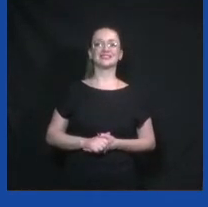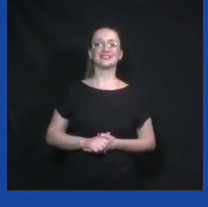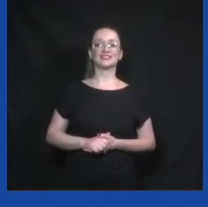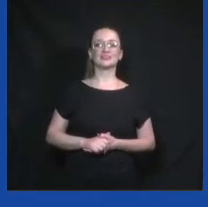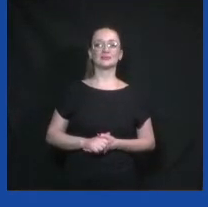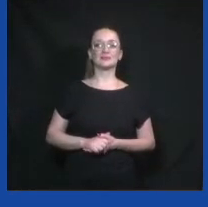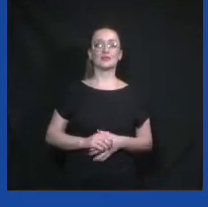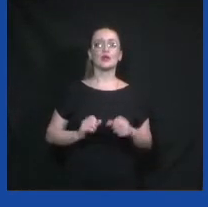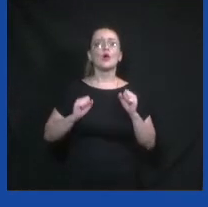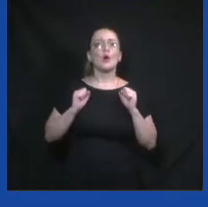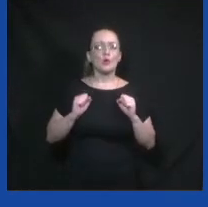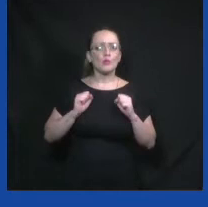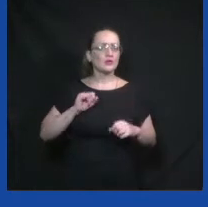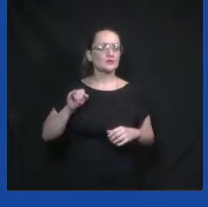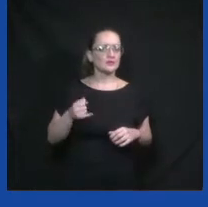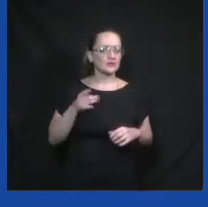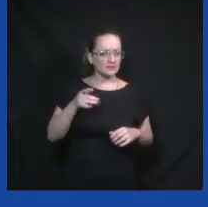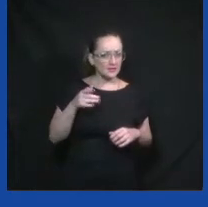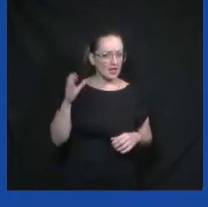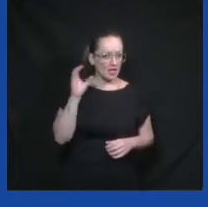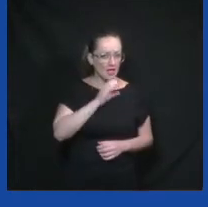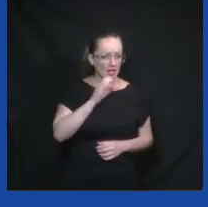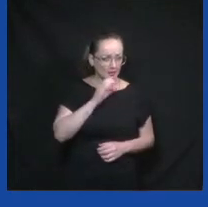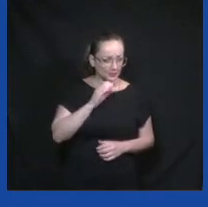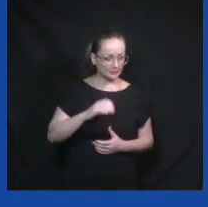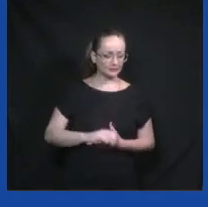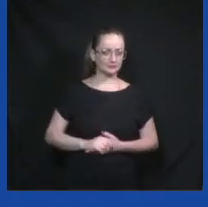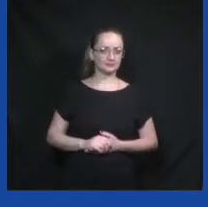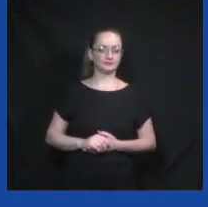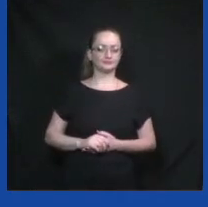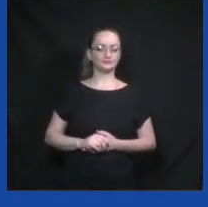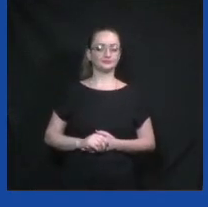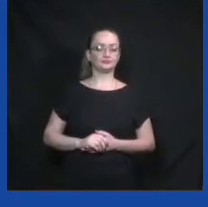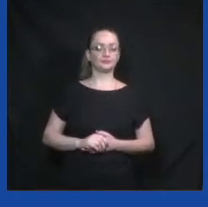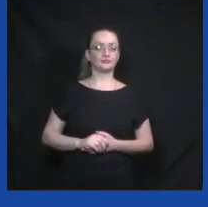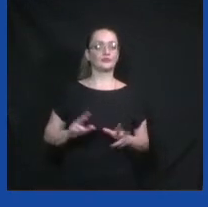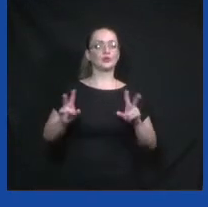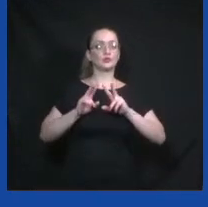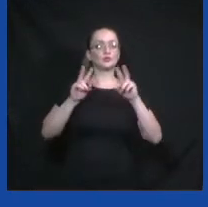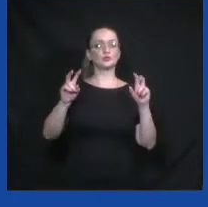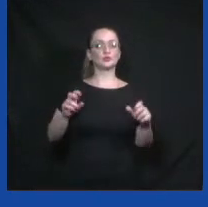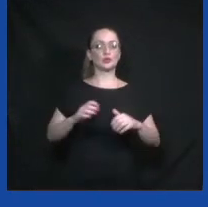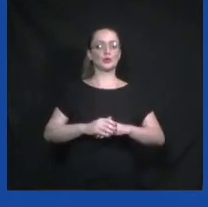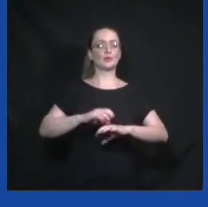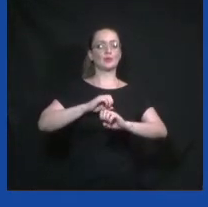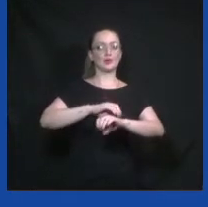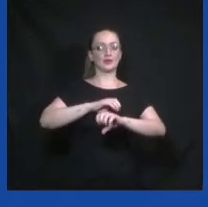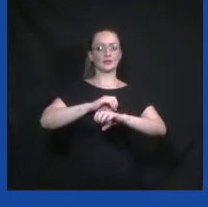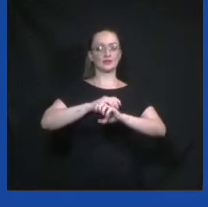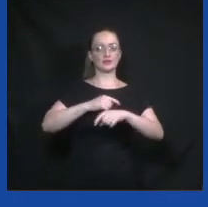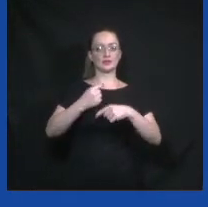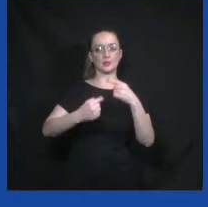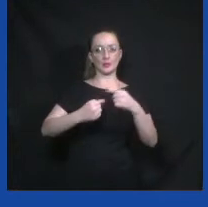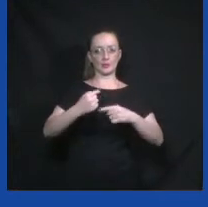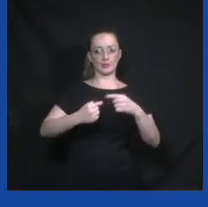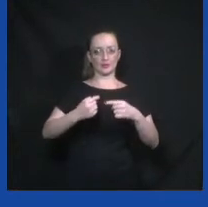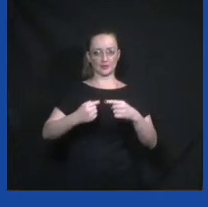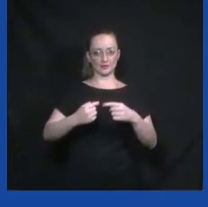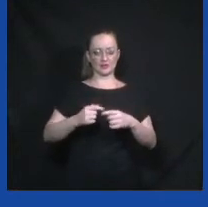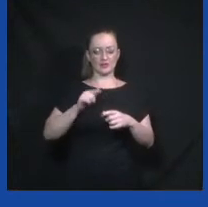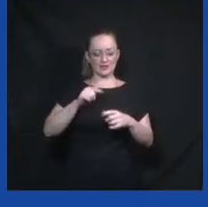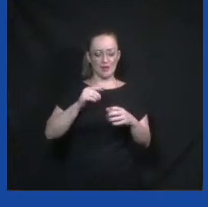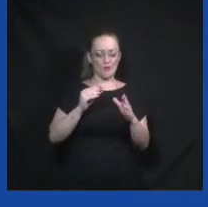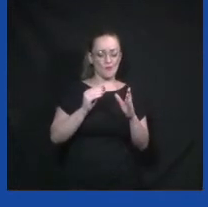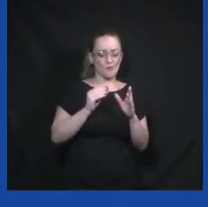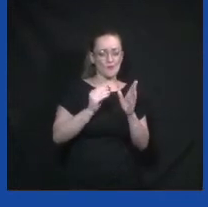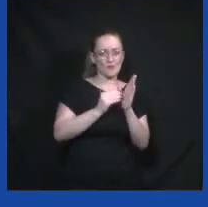Posso aproveitar e ouvir você rapidamente sobre a educação política como gargalo da